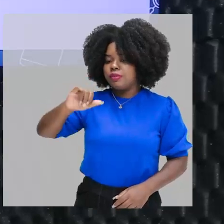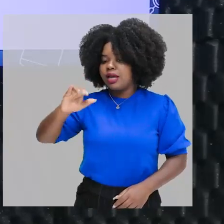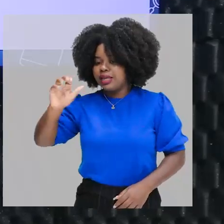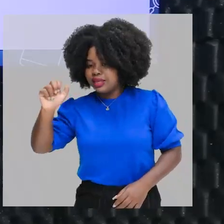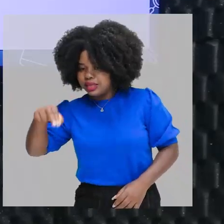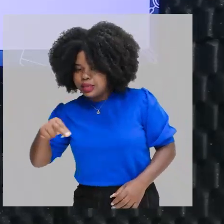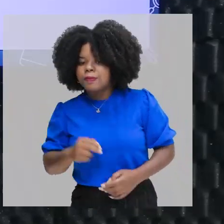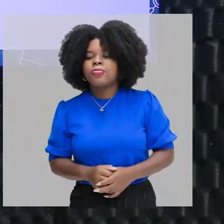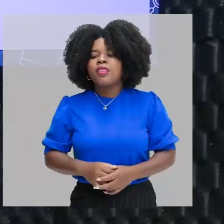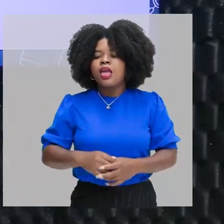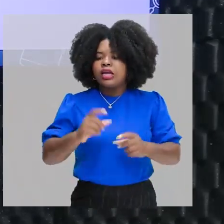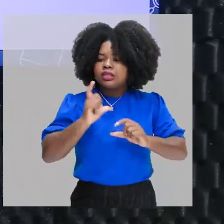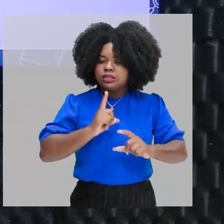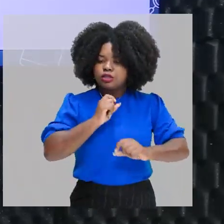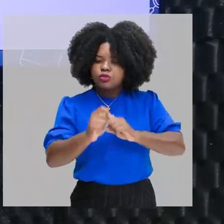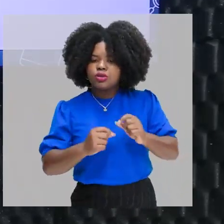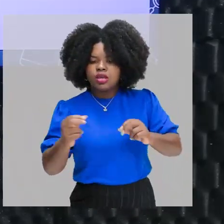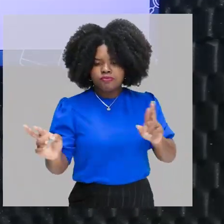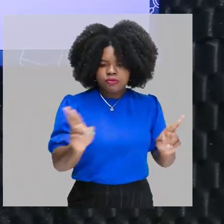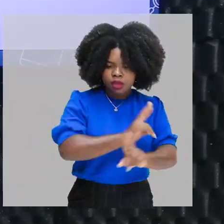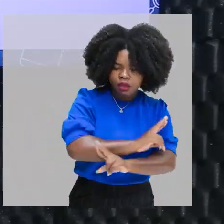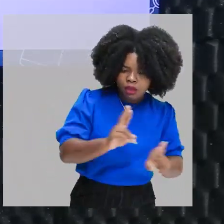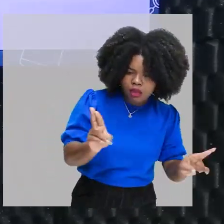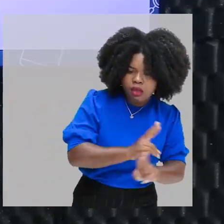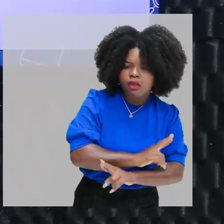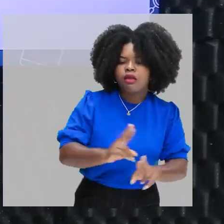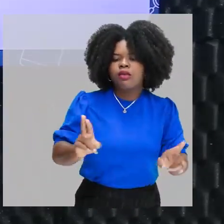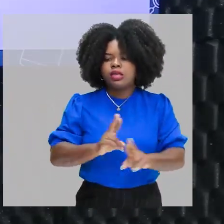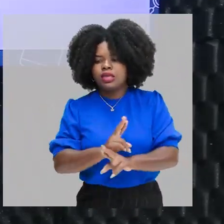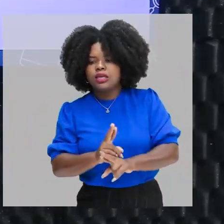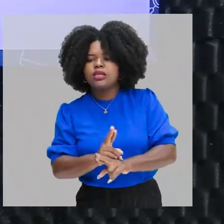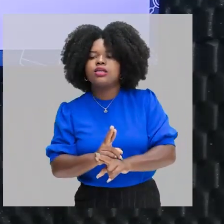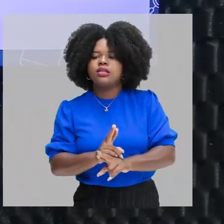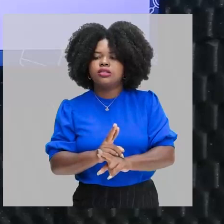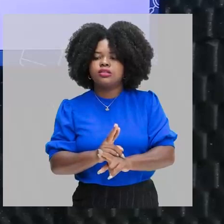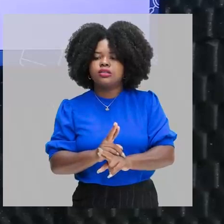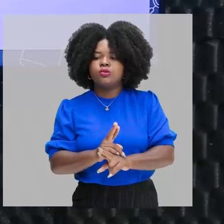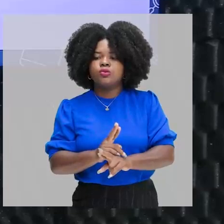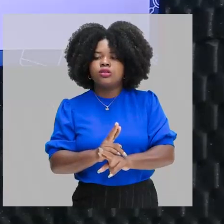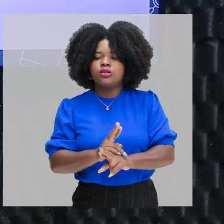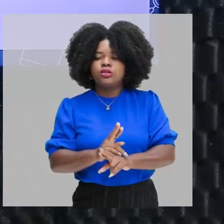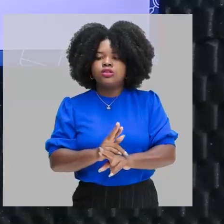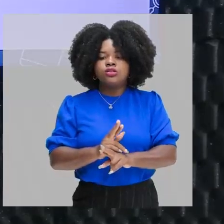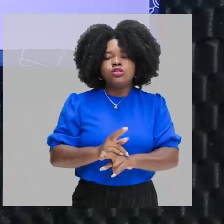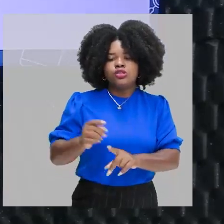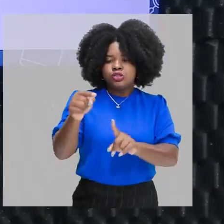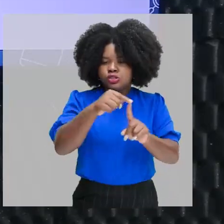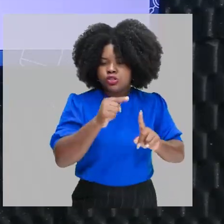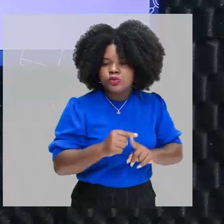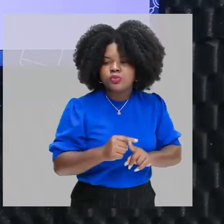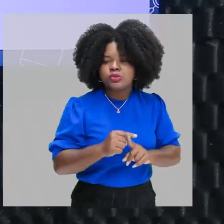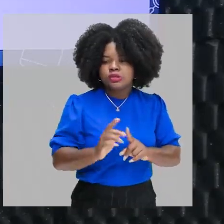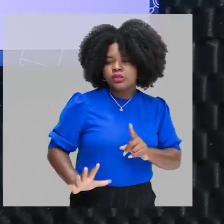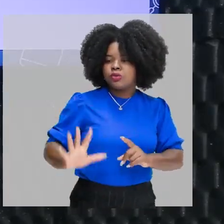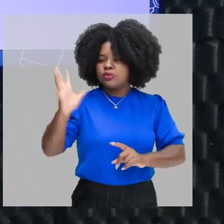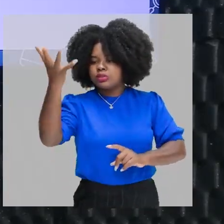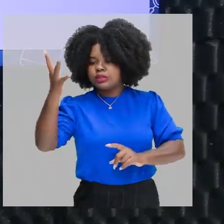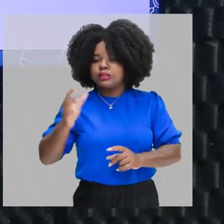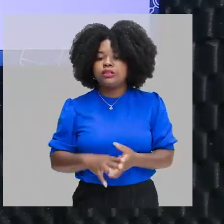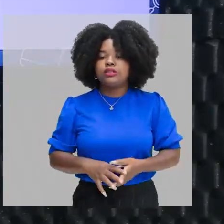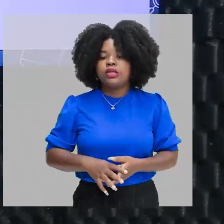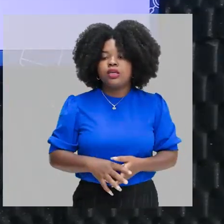ele combina native styles, estilos nativos, quer dizer, estilos originais da